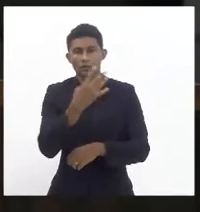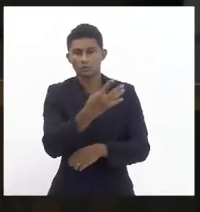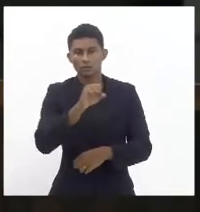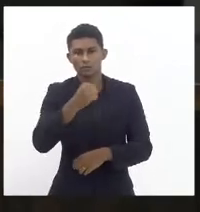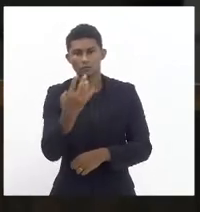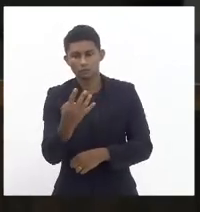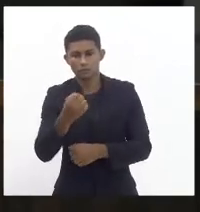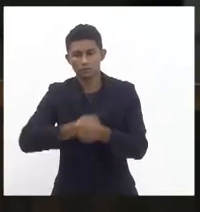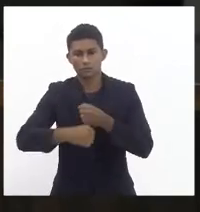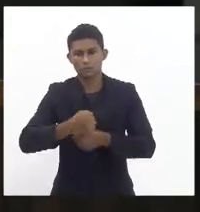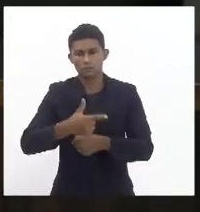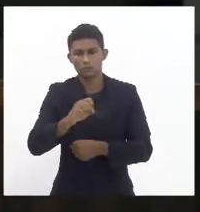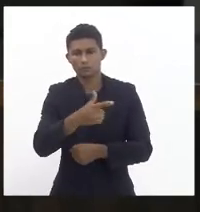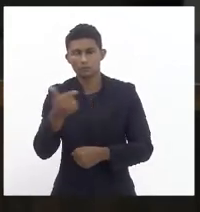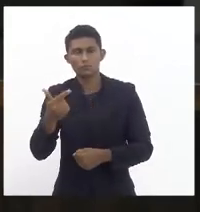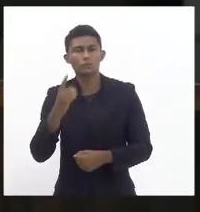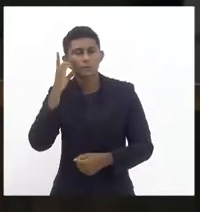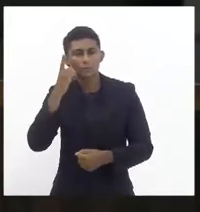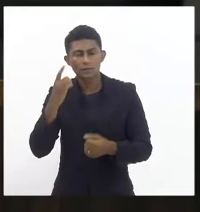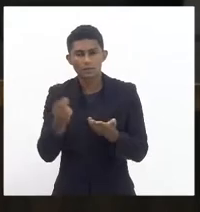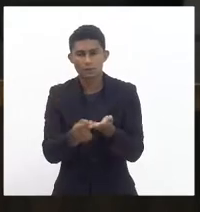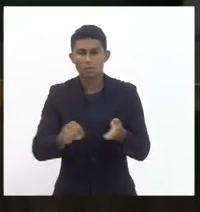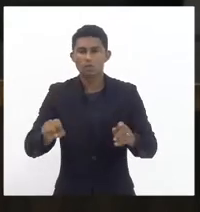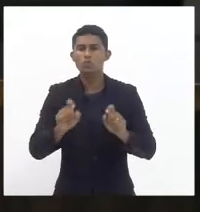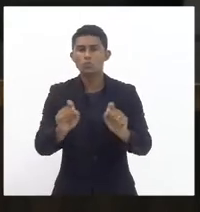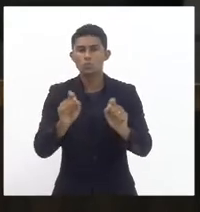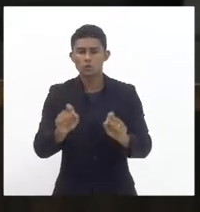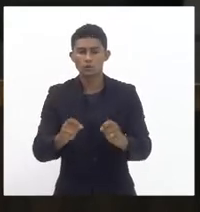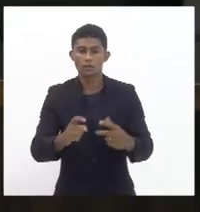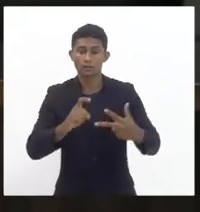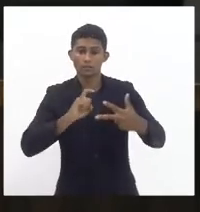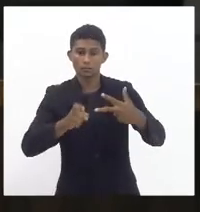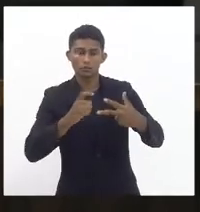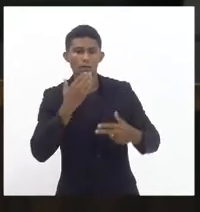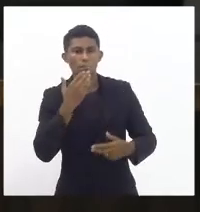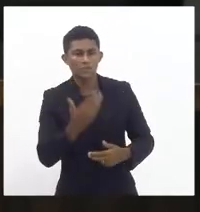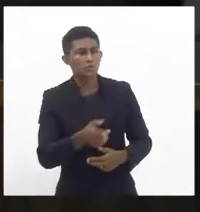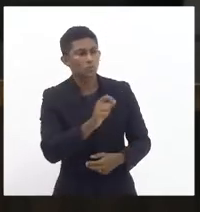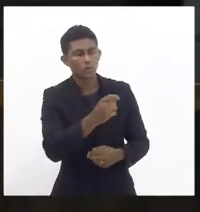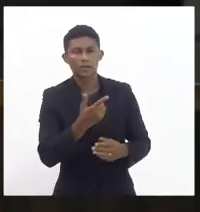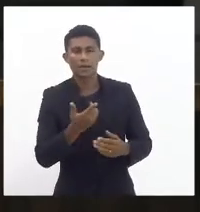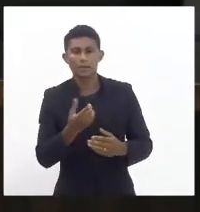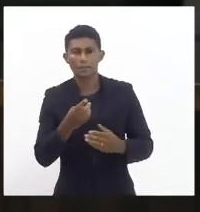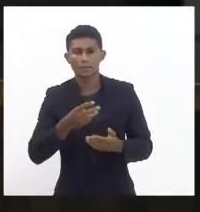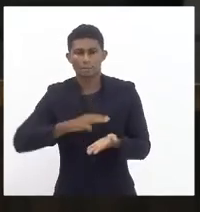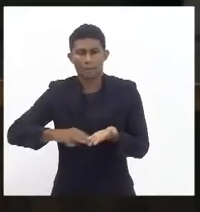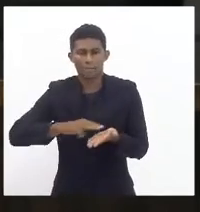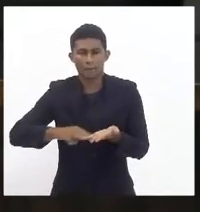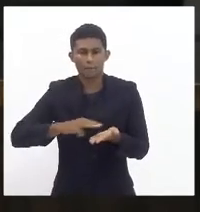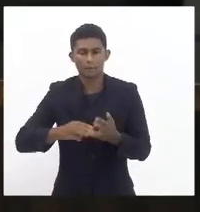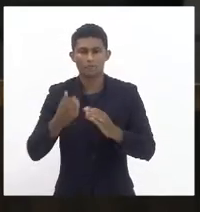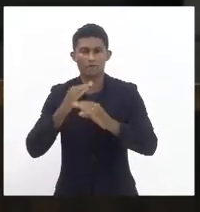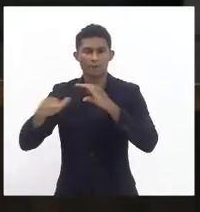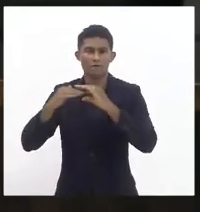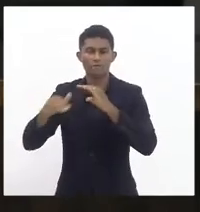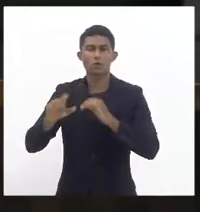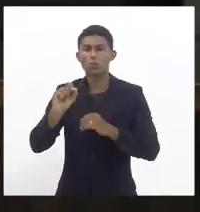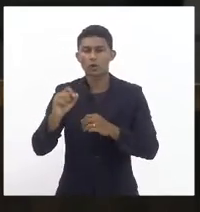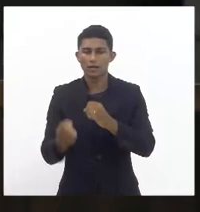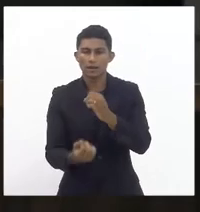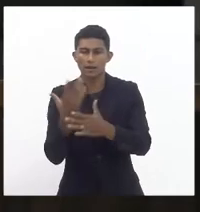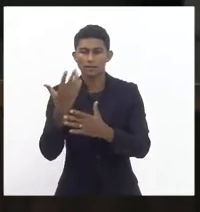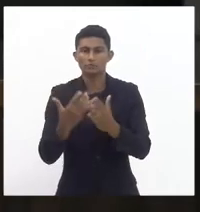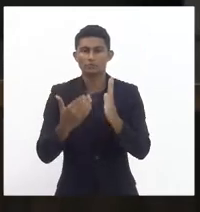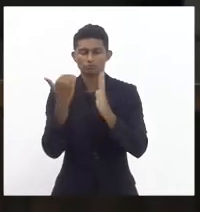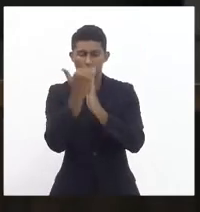484 de 21 de autoria do deputado Samuel Malafaia solicita ao poder executivo Estadual envio de mensagem é relativo à criação do